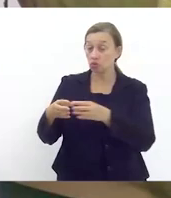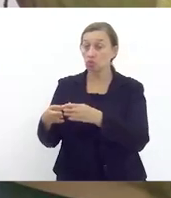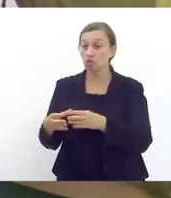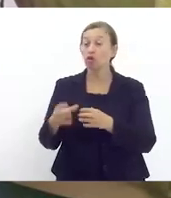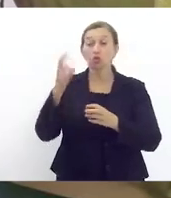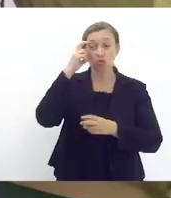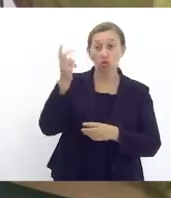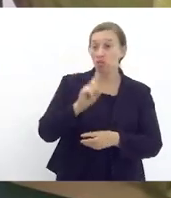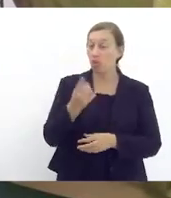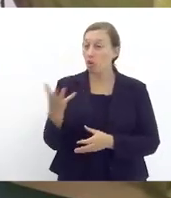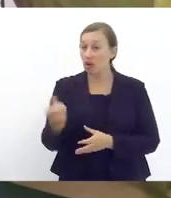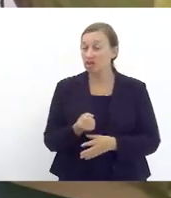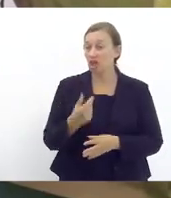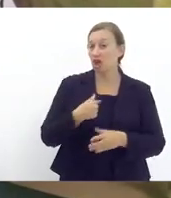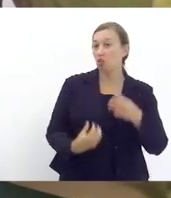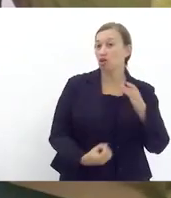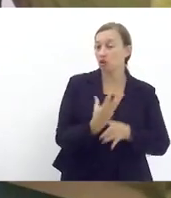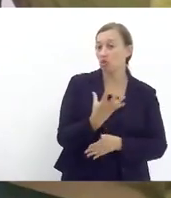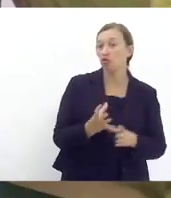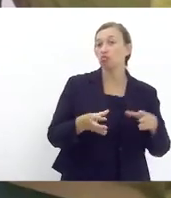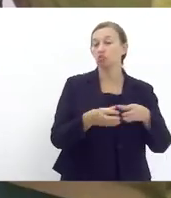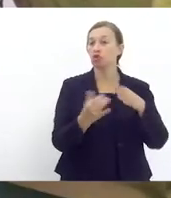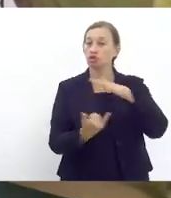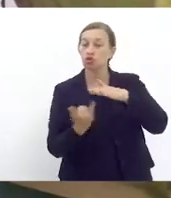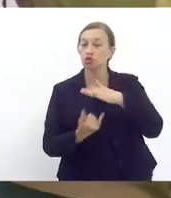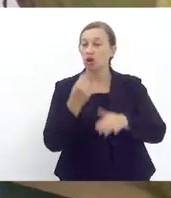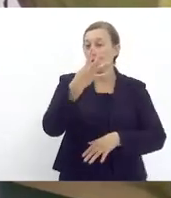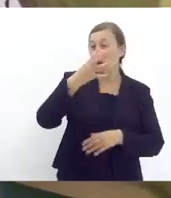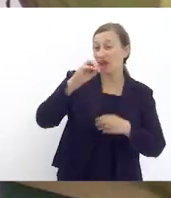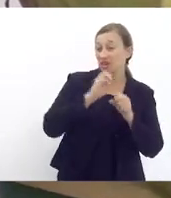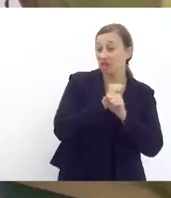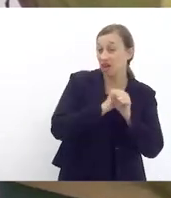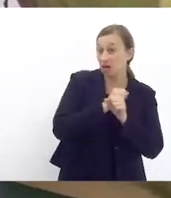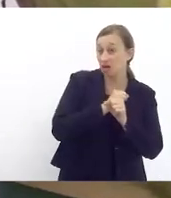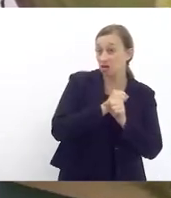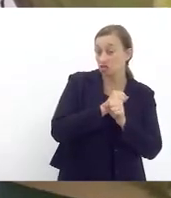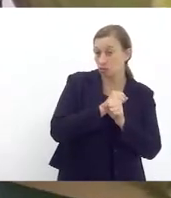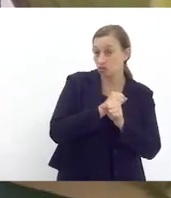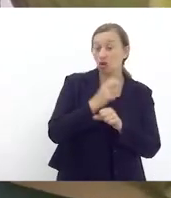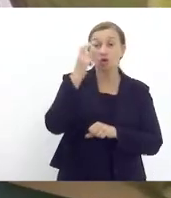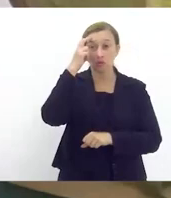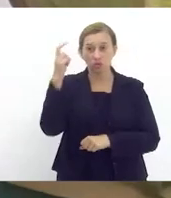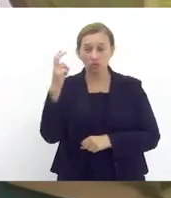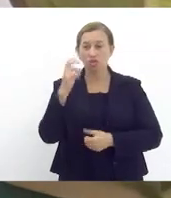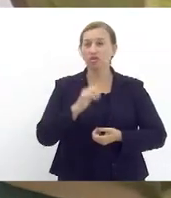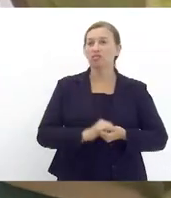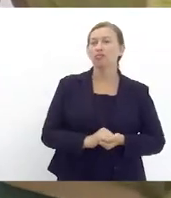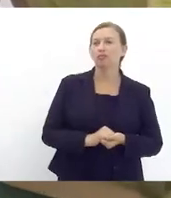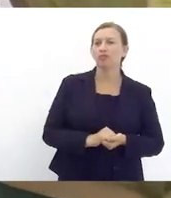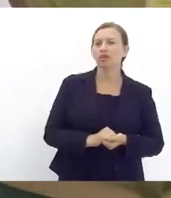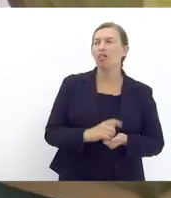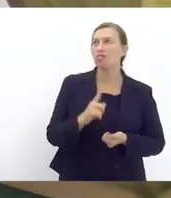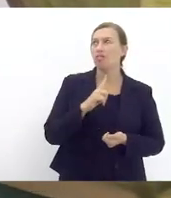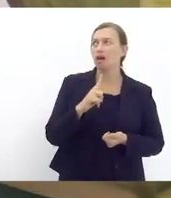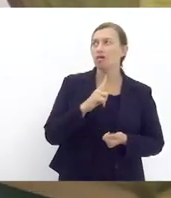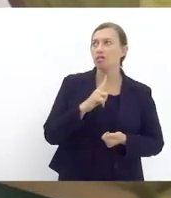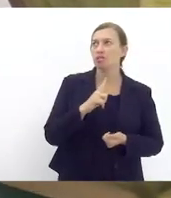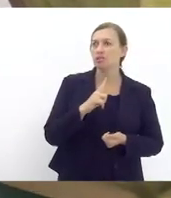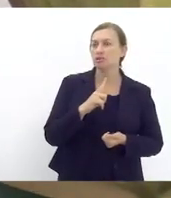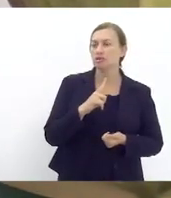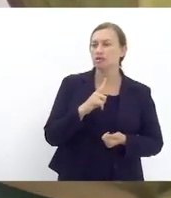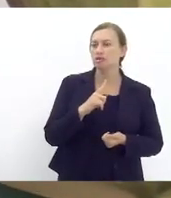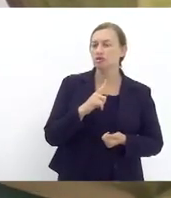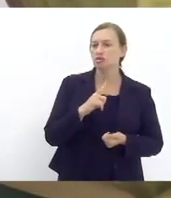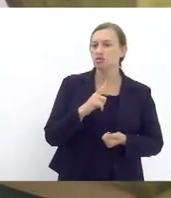eu sou fundadora de uma instituição a 40 anos Isto são Cultural João abastecer ela tem ela